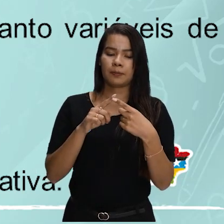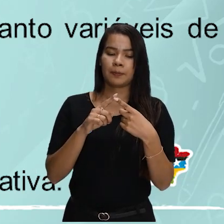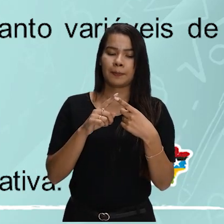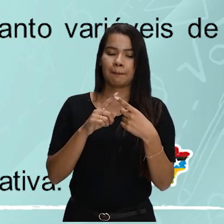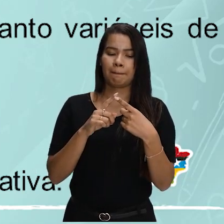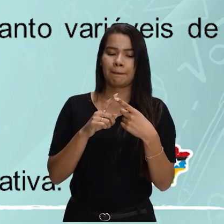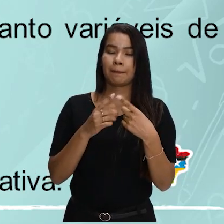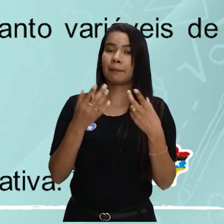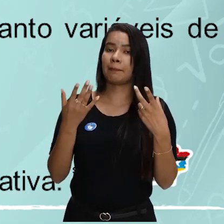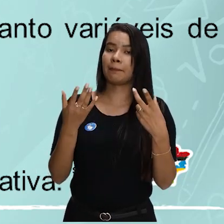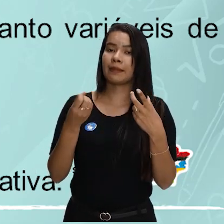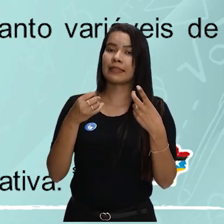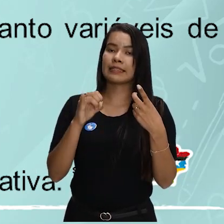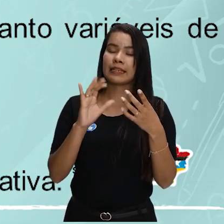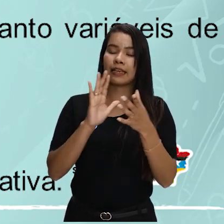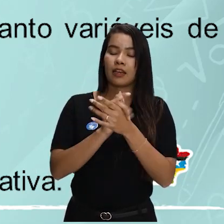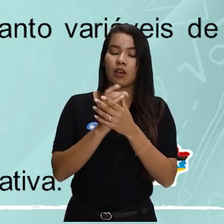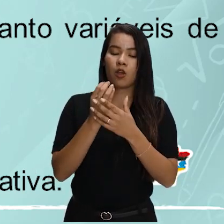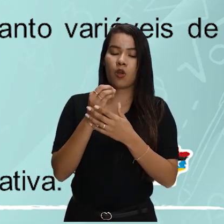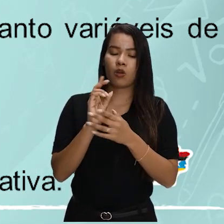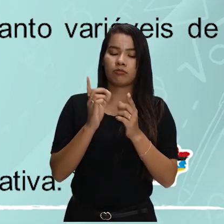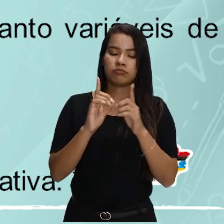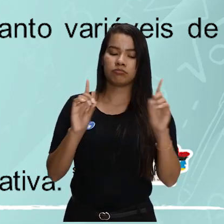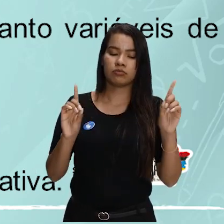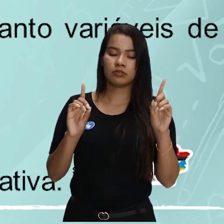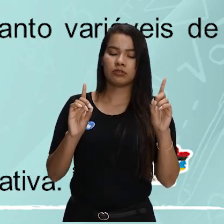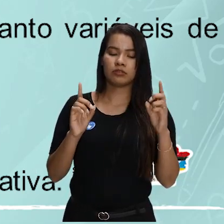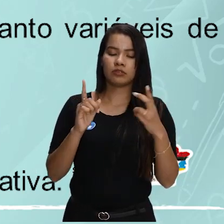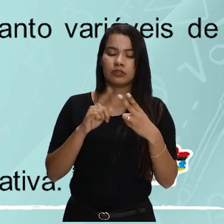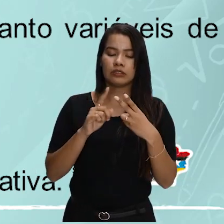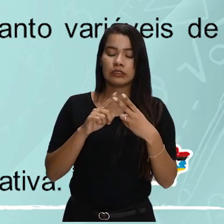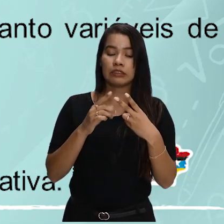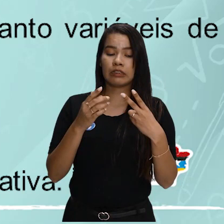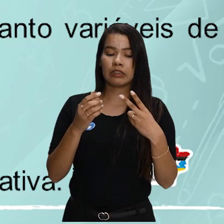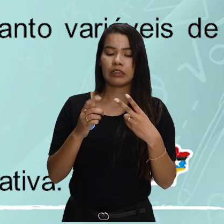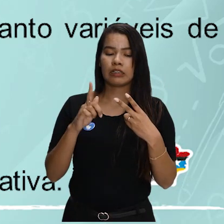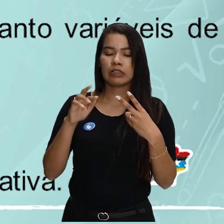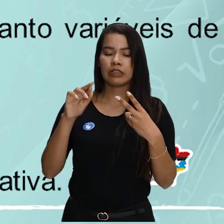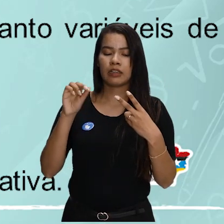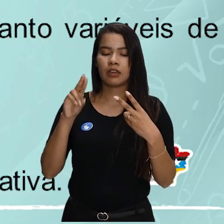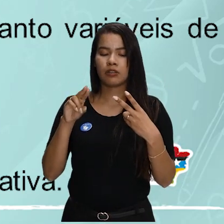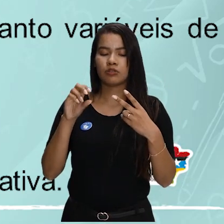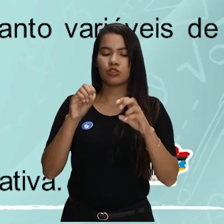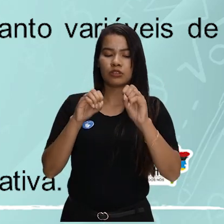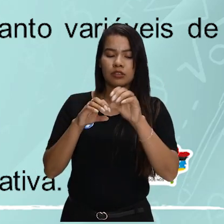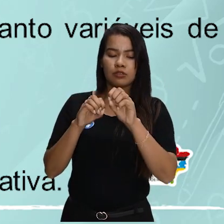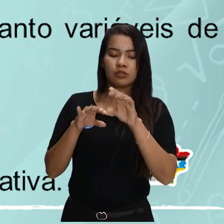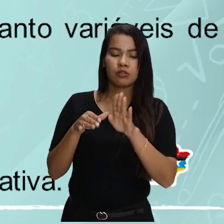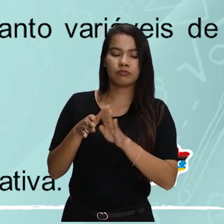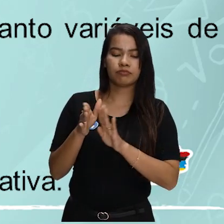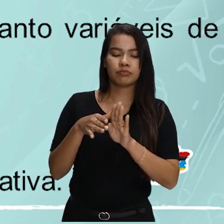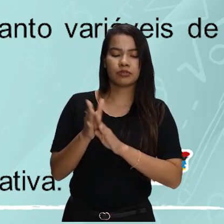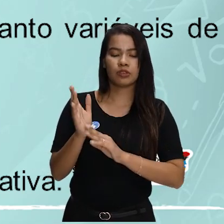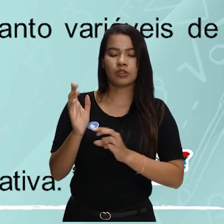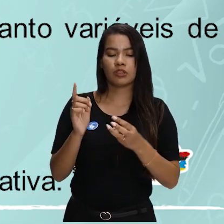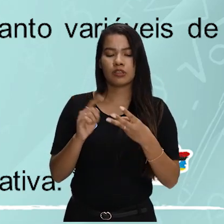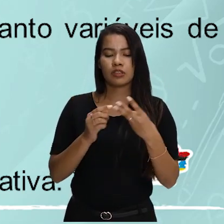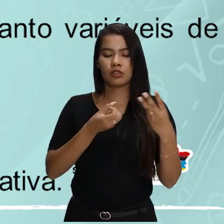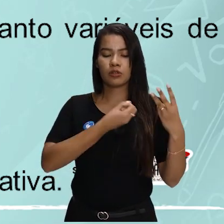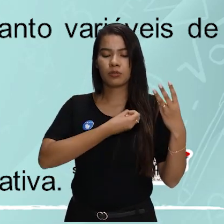de instrução, 3, número de filhos, 4, idade. Em